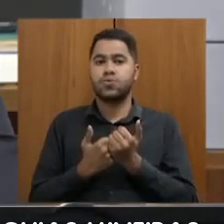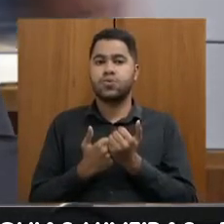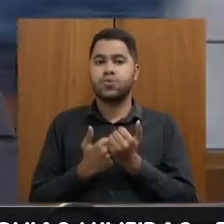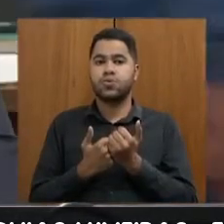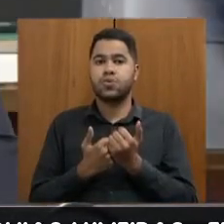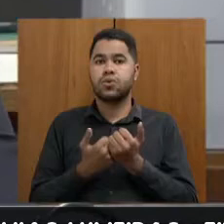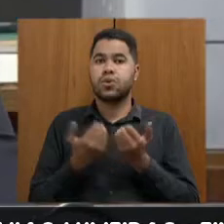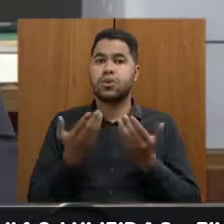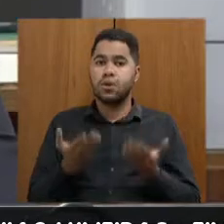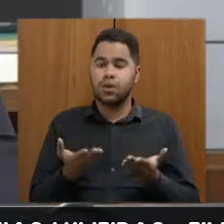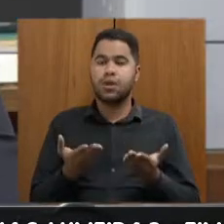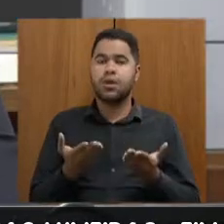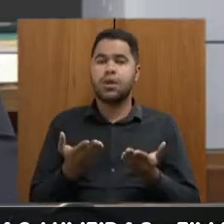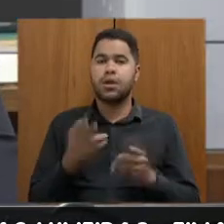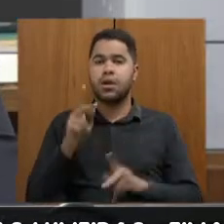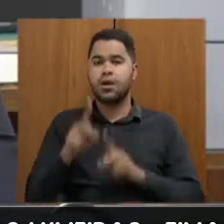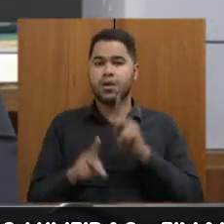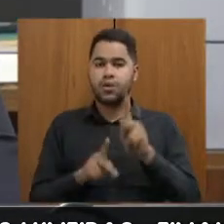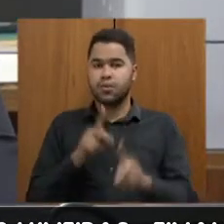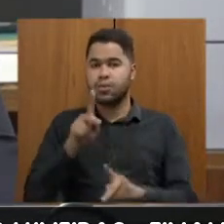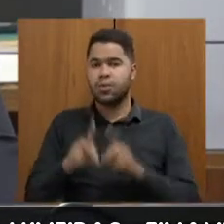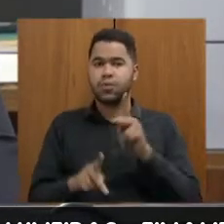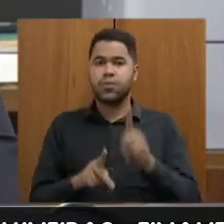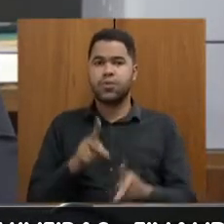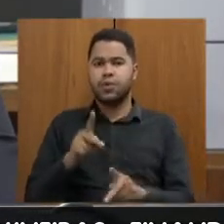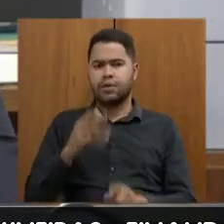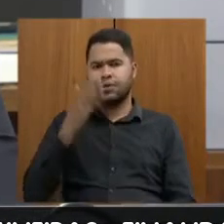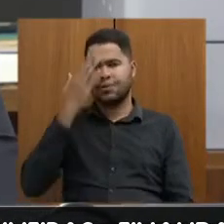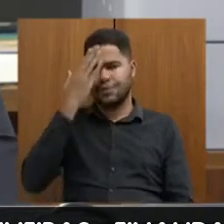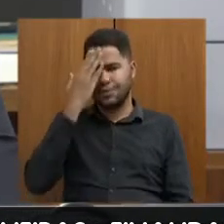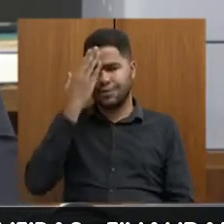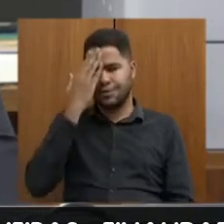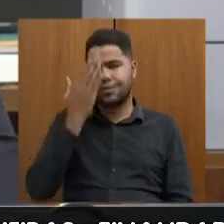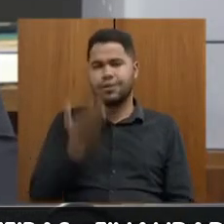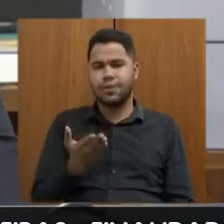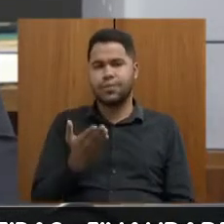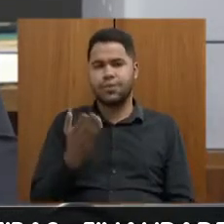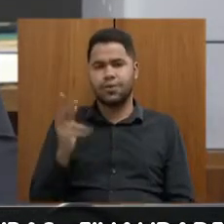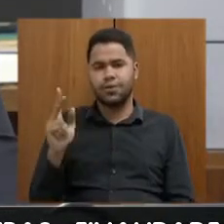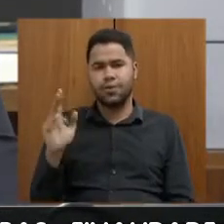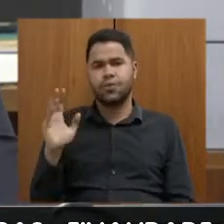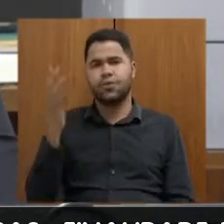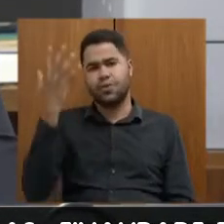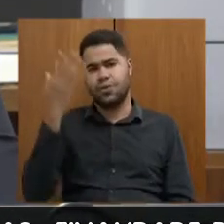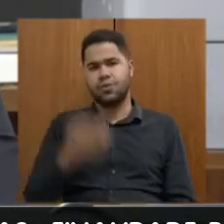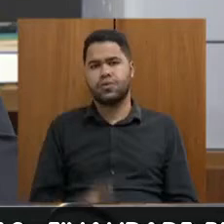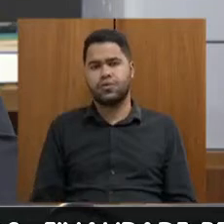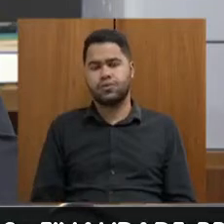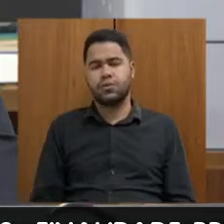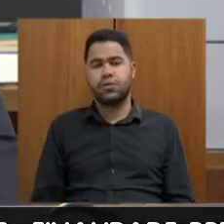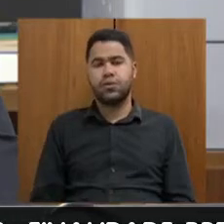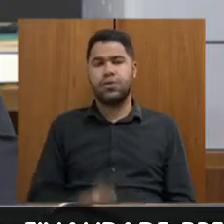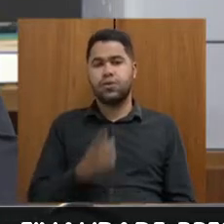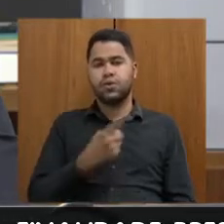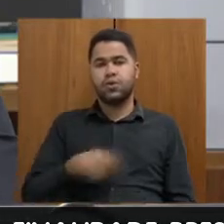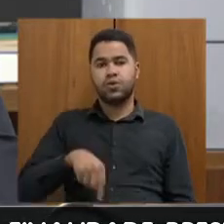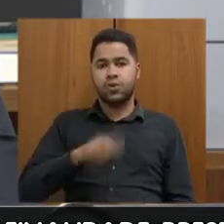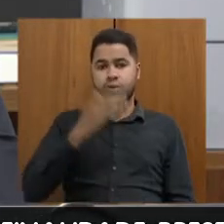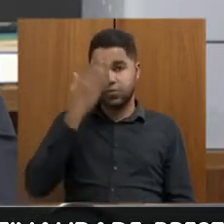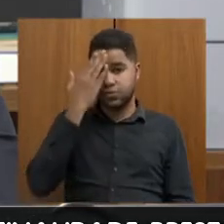é a população sabe que que que irá acontecer né nós